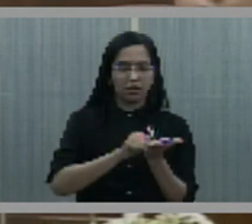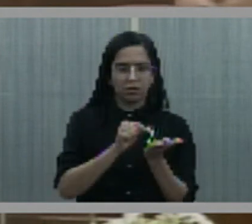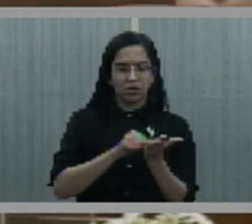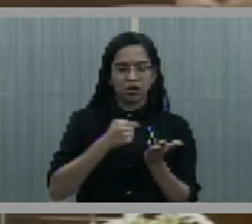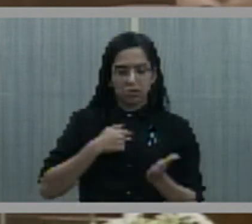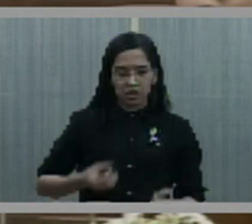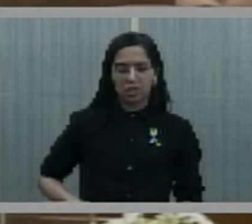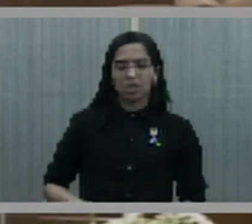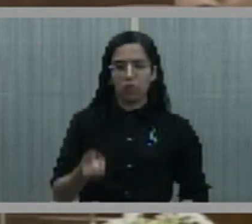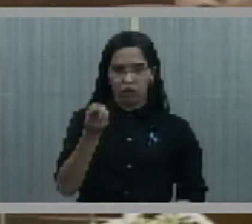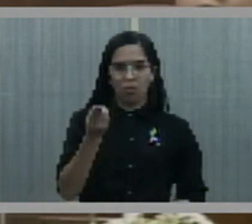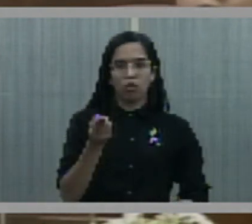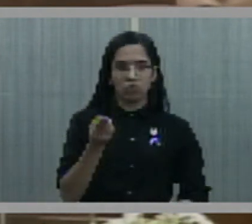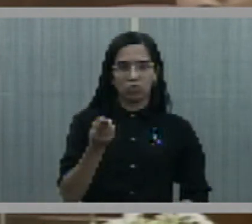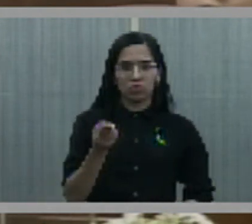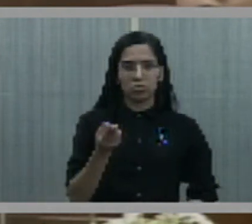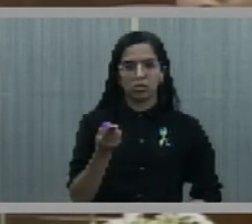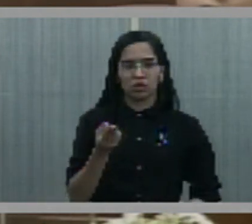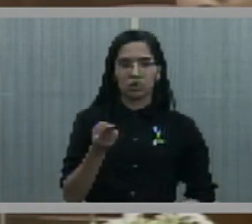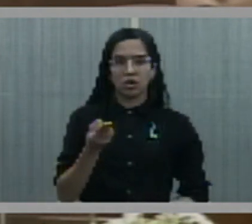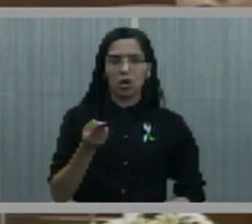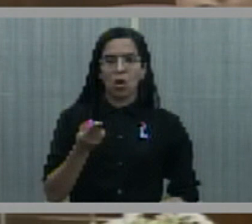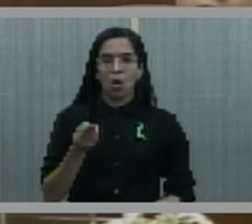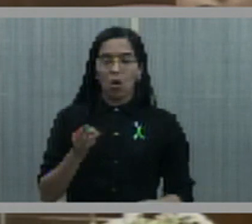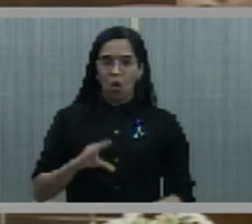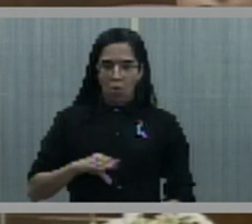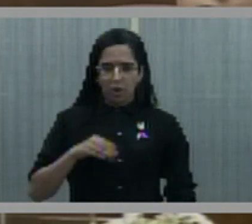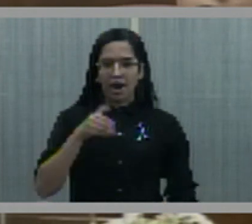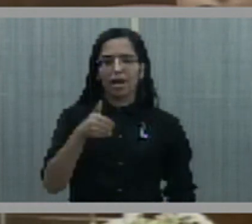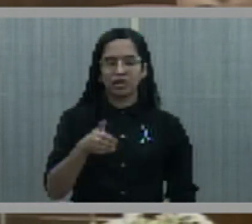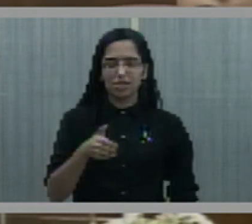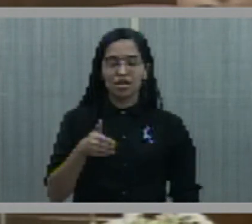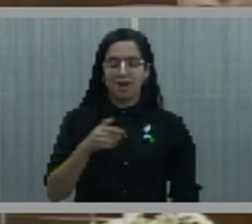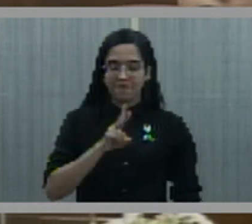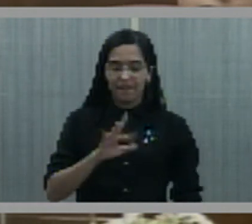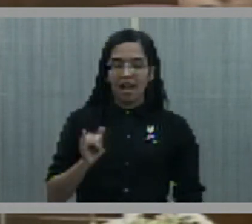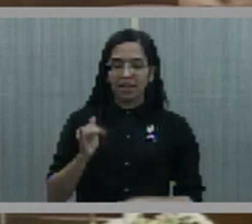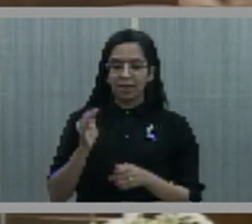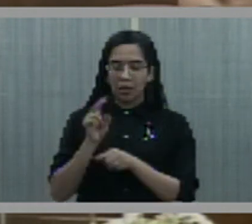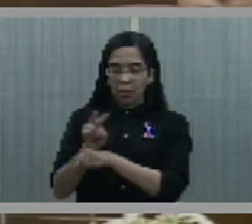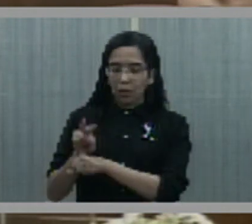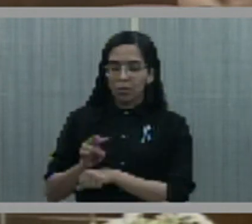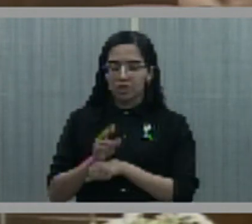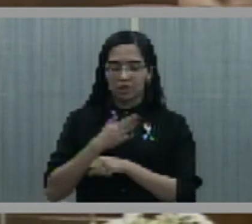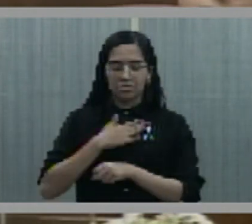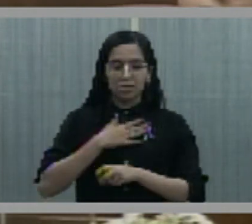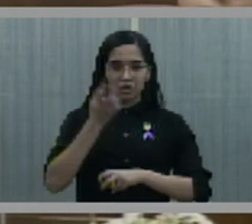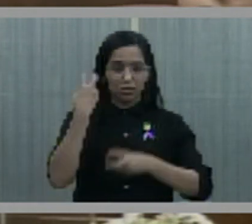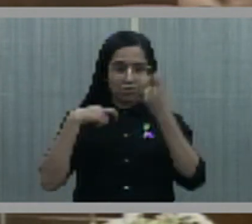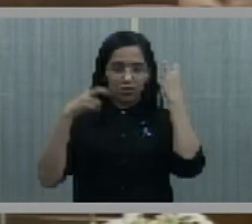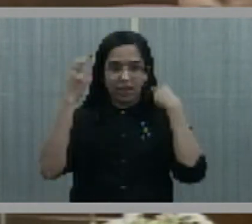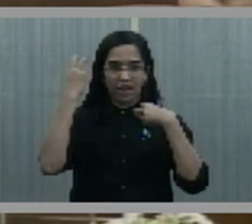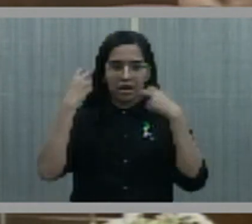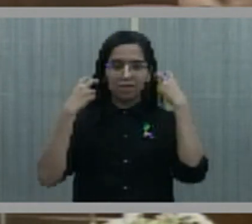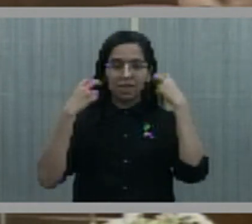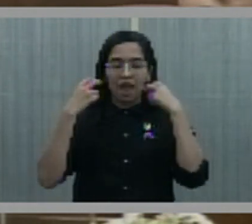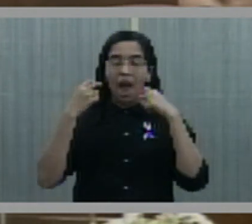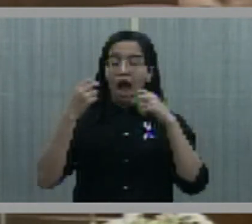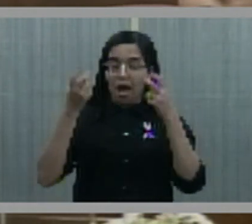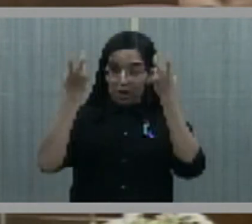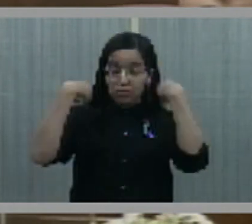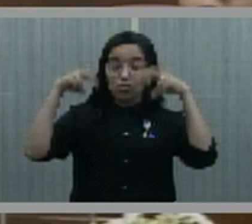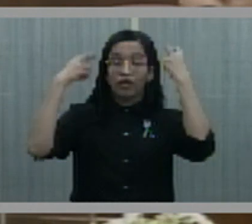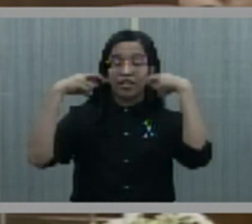me lanço. Marcos, coragem, apascenta as minhas ovelhas. Sim, as ovelhas são minhas e eu